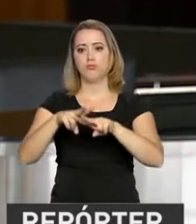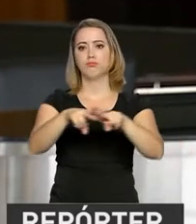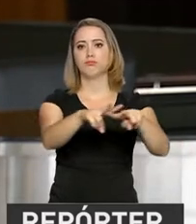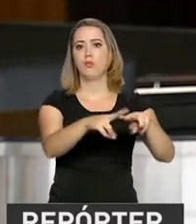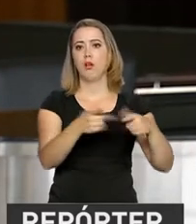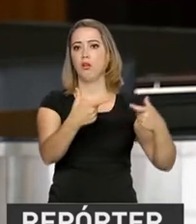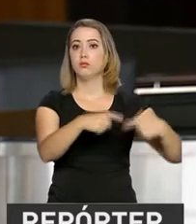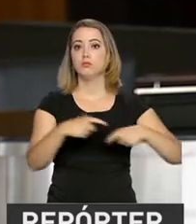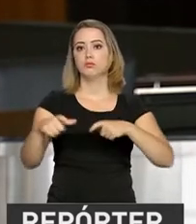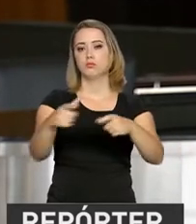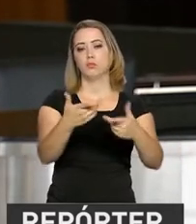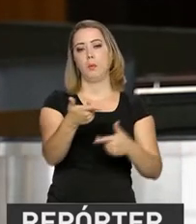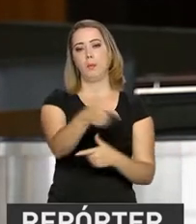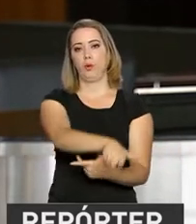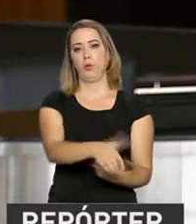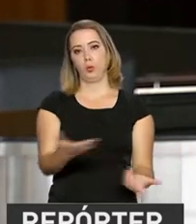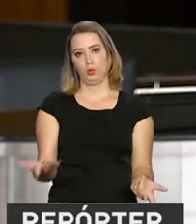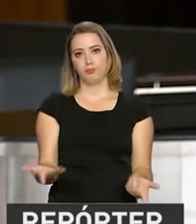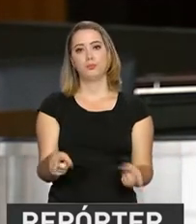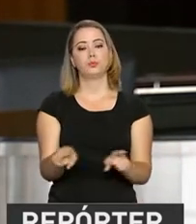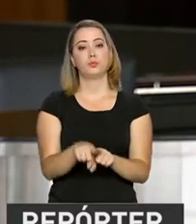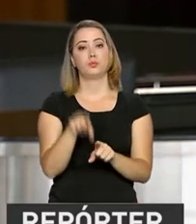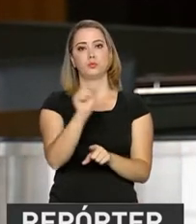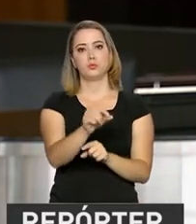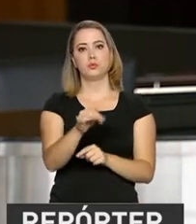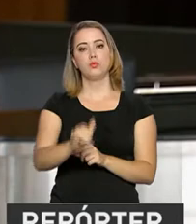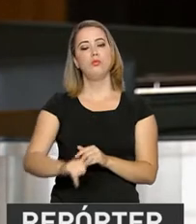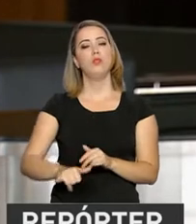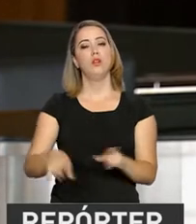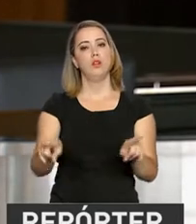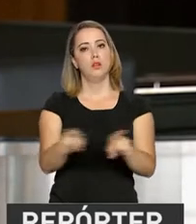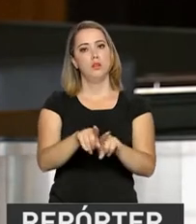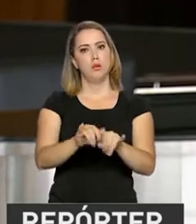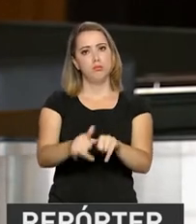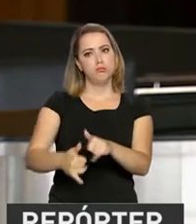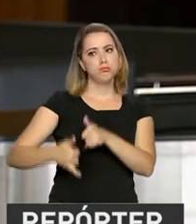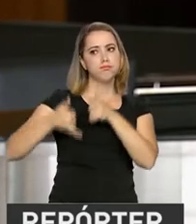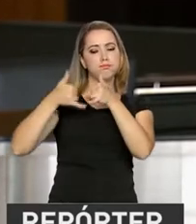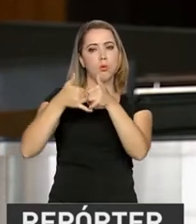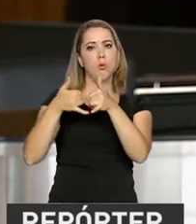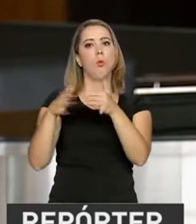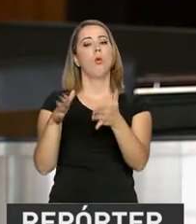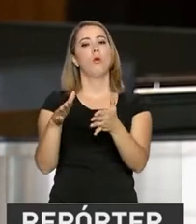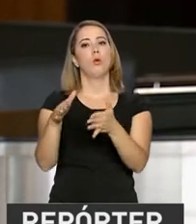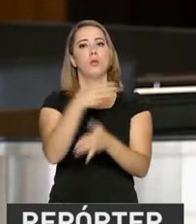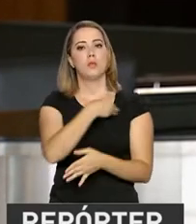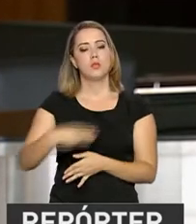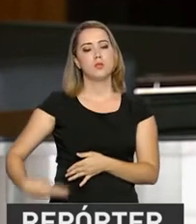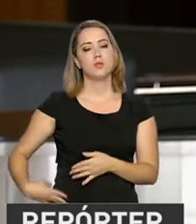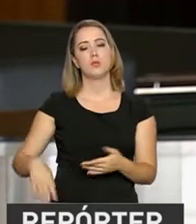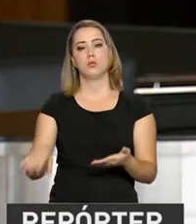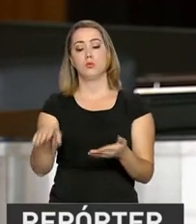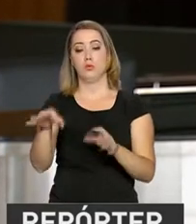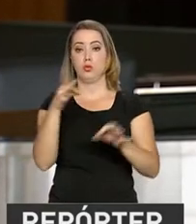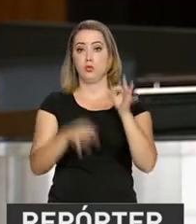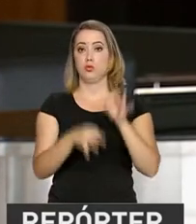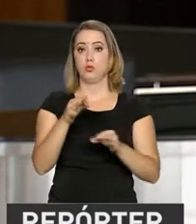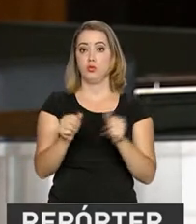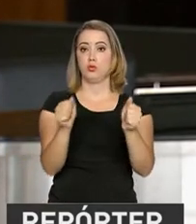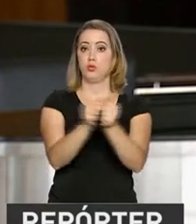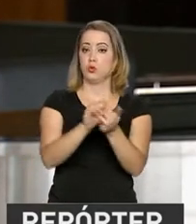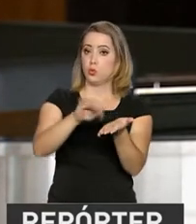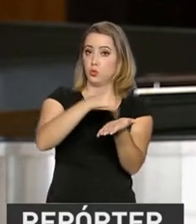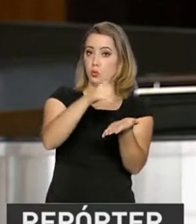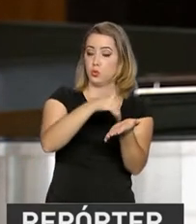telefone o ministro da justiça alexandre de moraes também conversou com o secretário de segurança pública do estado do amazonas e